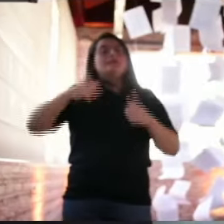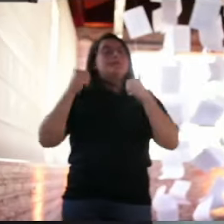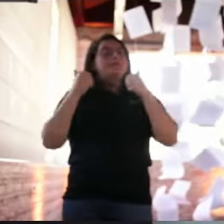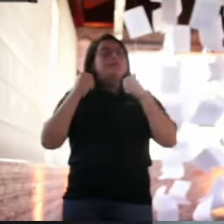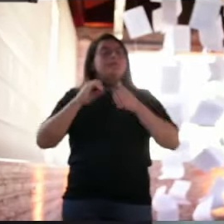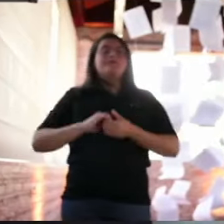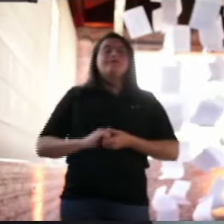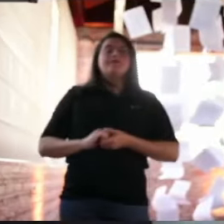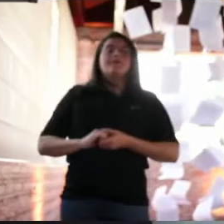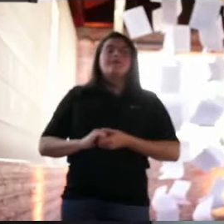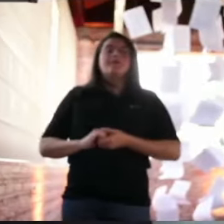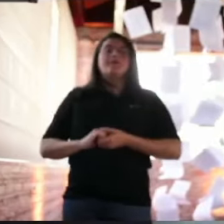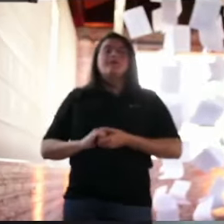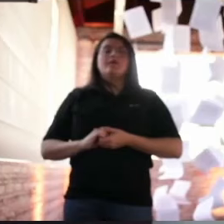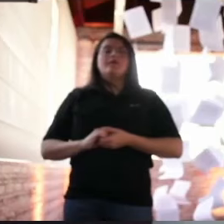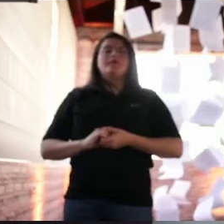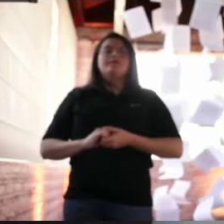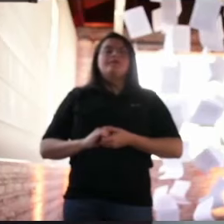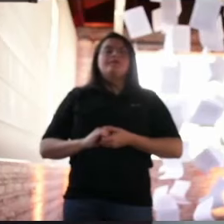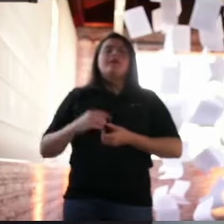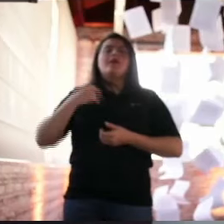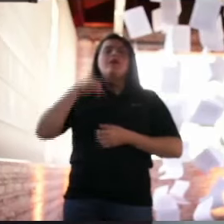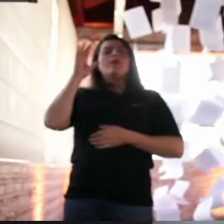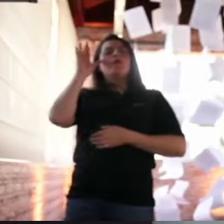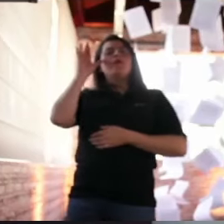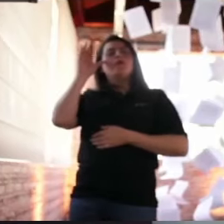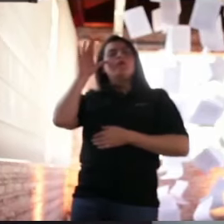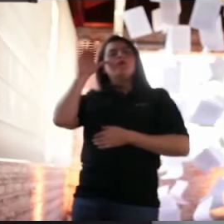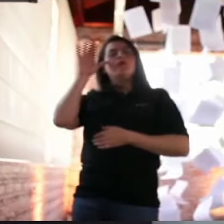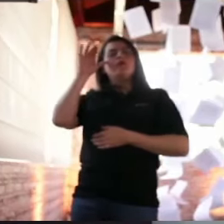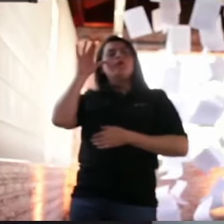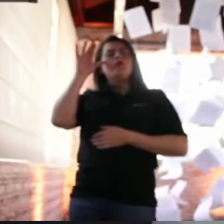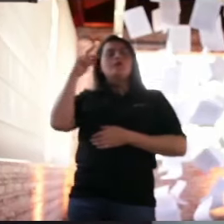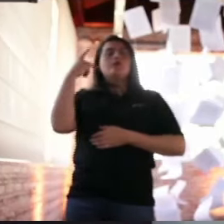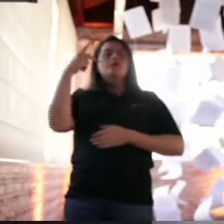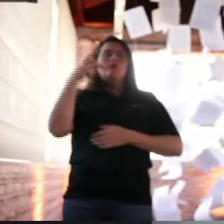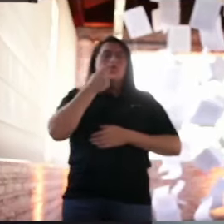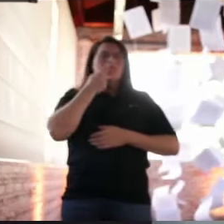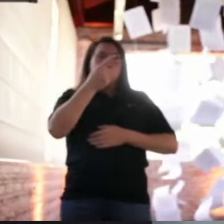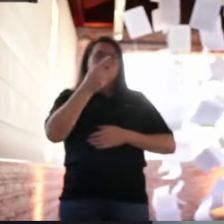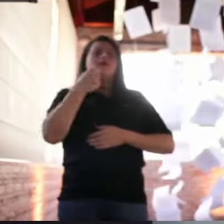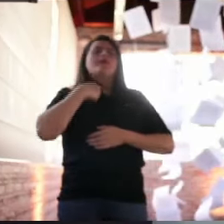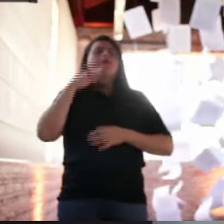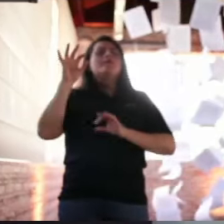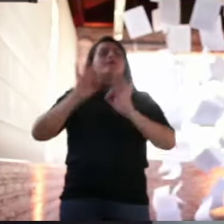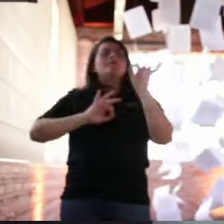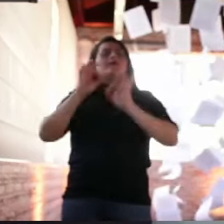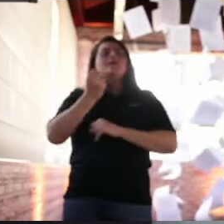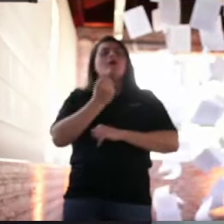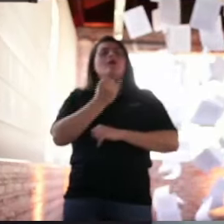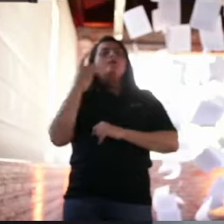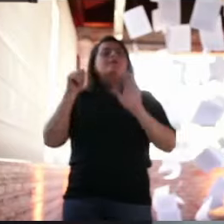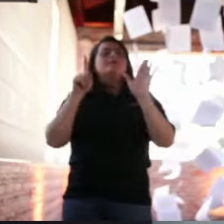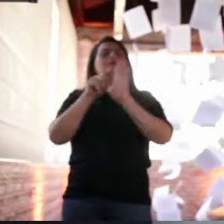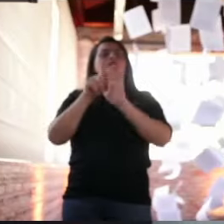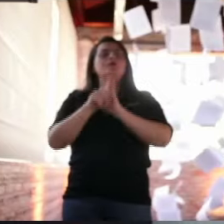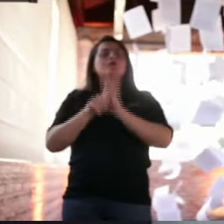eu achei muito curioso que na tua fala eu tinha preparado algumas perguntas